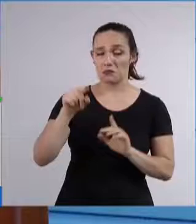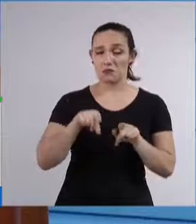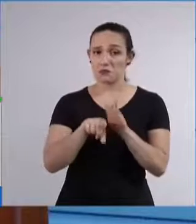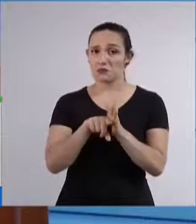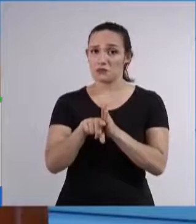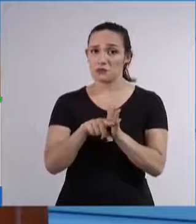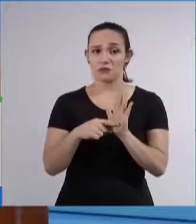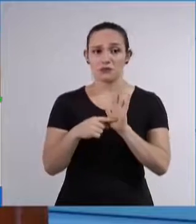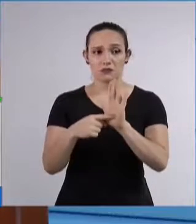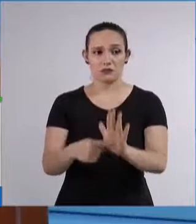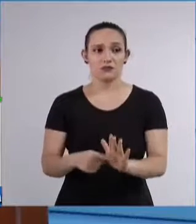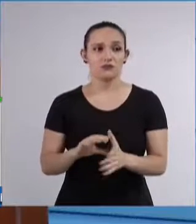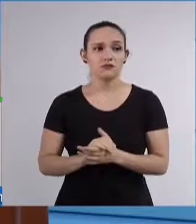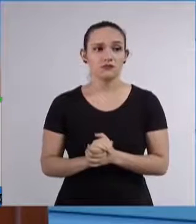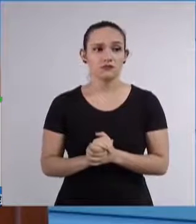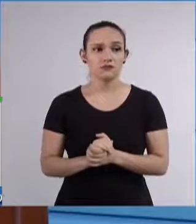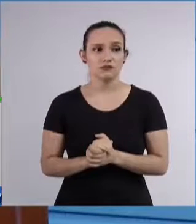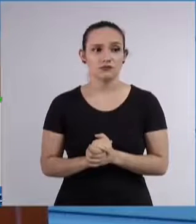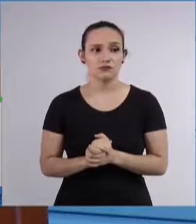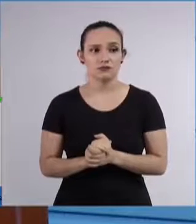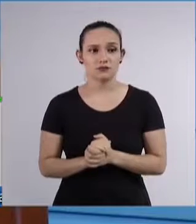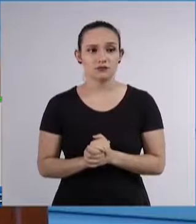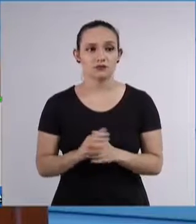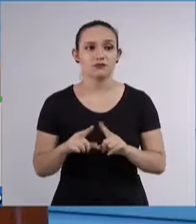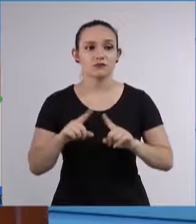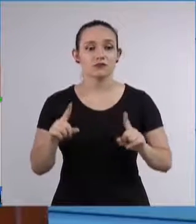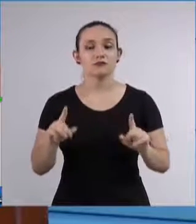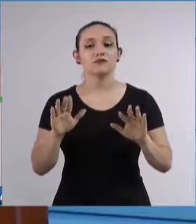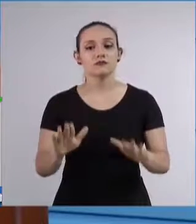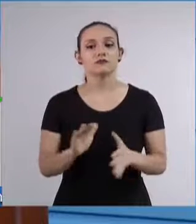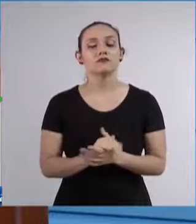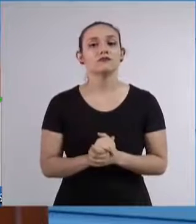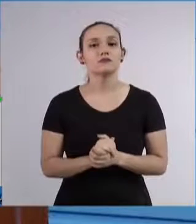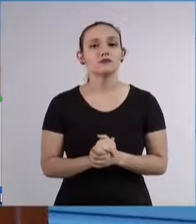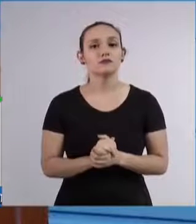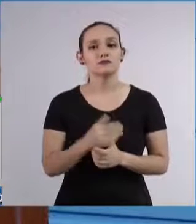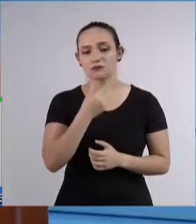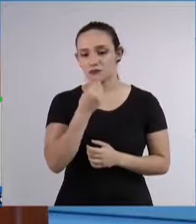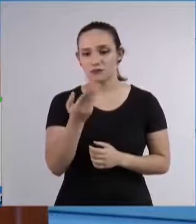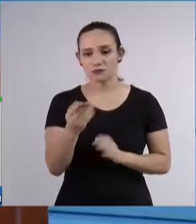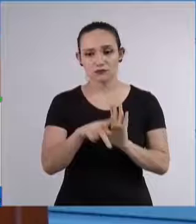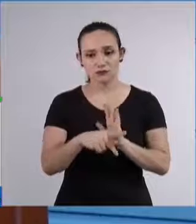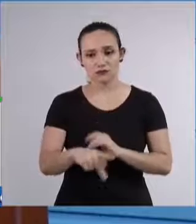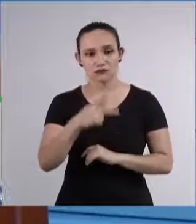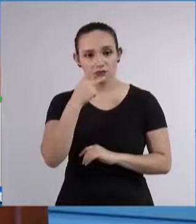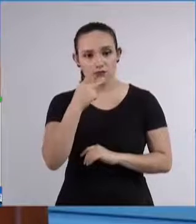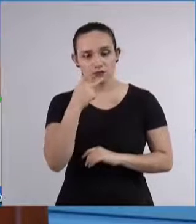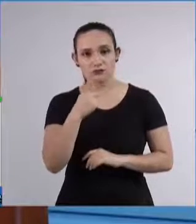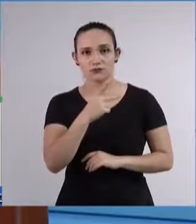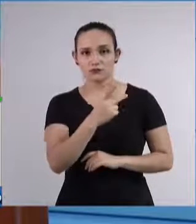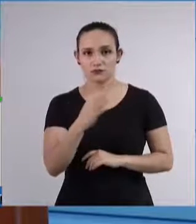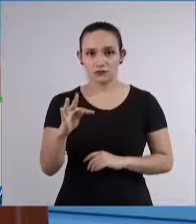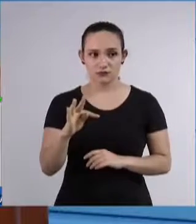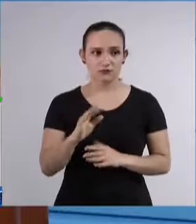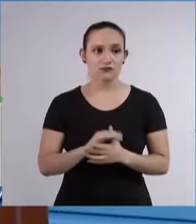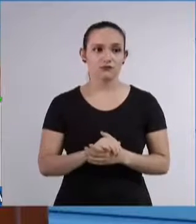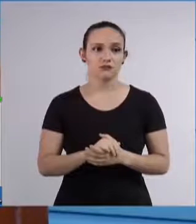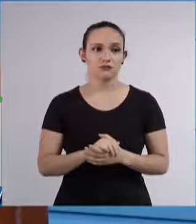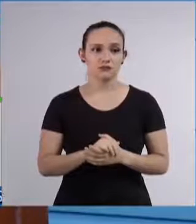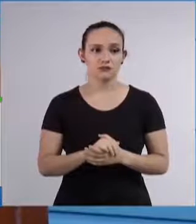o que pensa não só o nosso candidato do PT, mas o que pensa o projeto que o PT defende enquanto